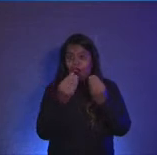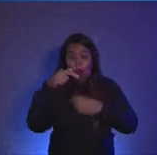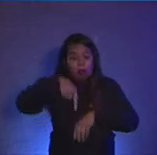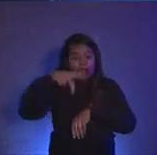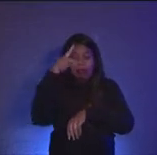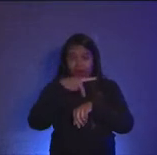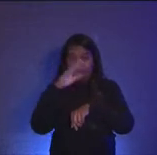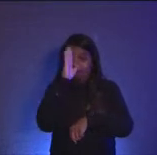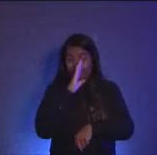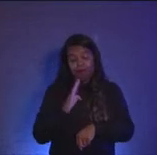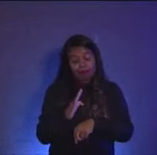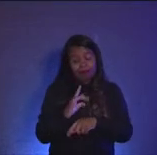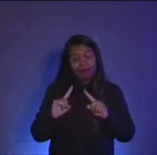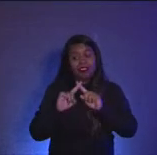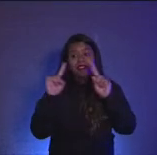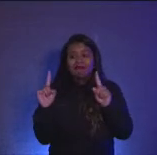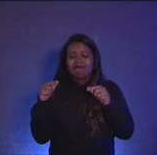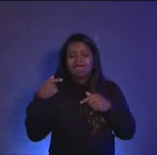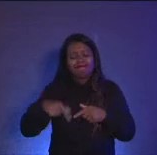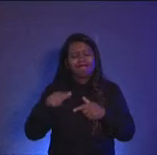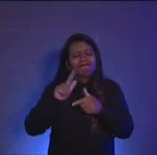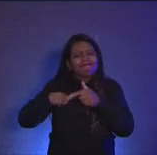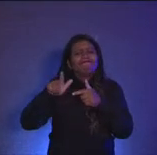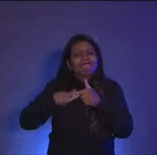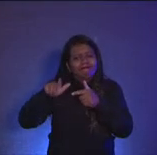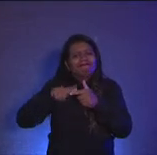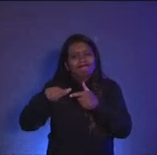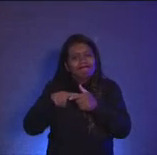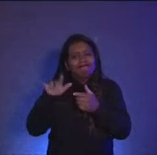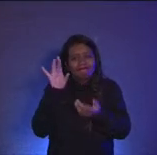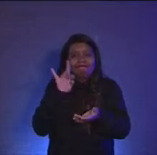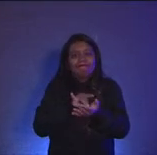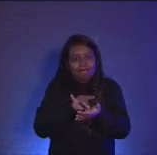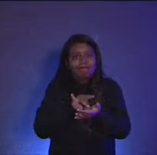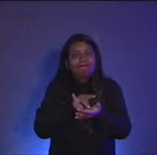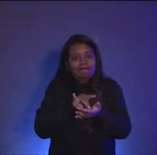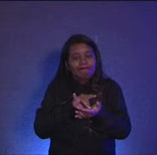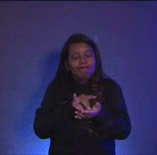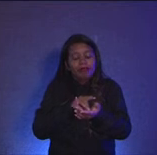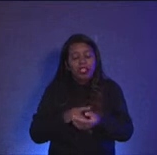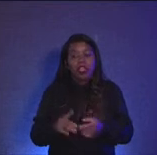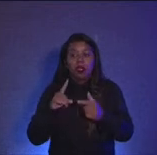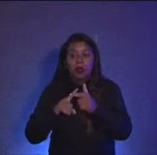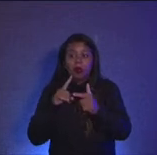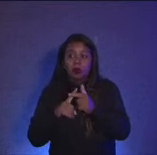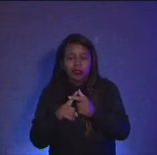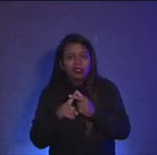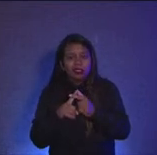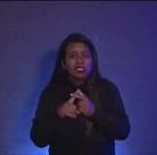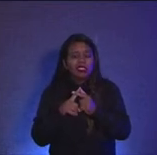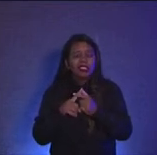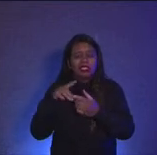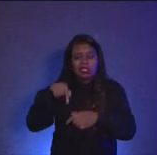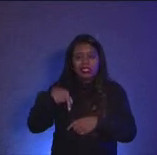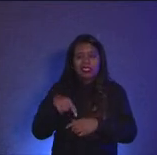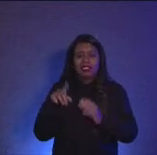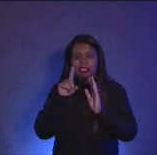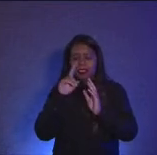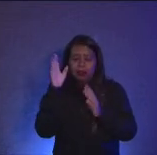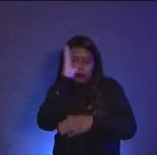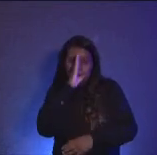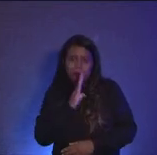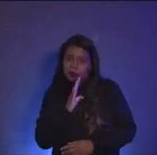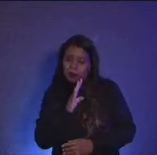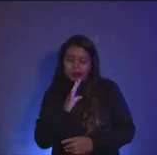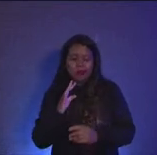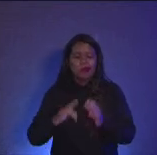né? E uma coisa que a gente não tá falando no Brasil é o quão complicado é fazer aborto legal por uma questão geográfica, né? A gente